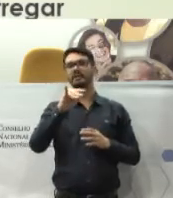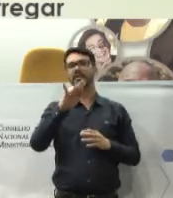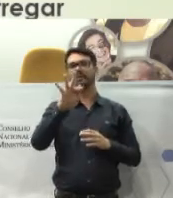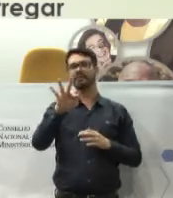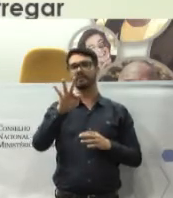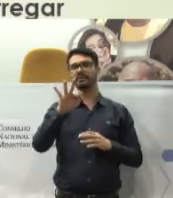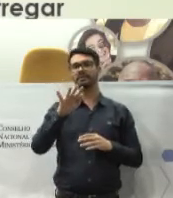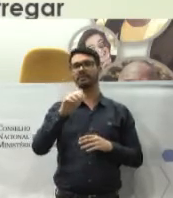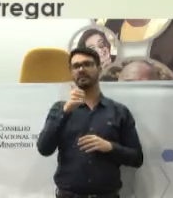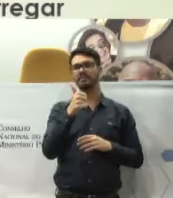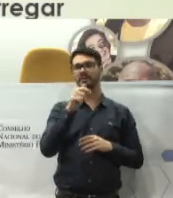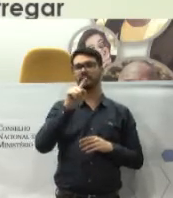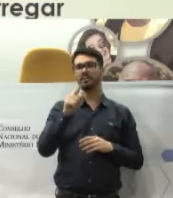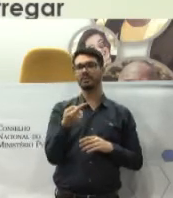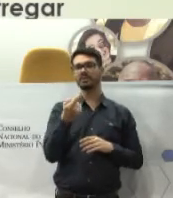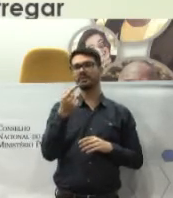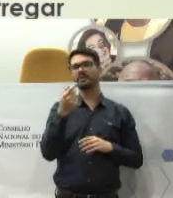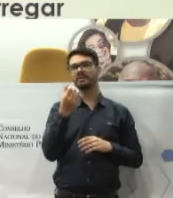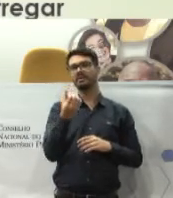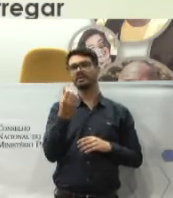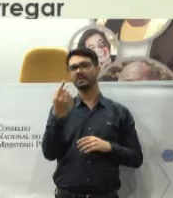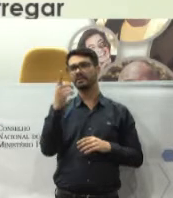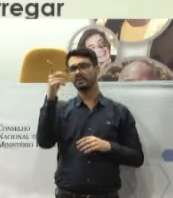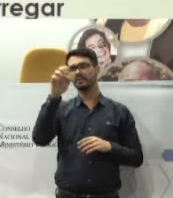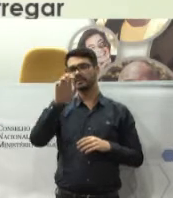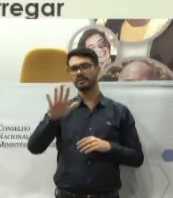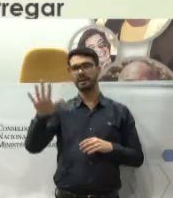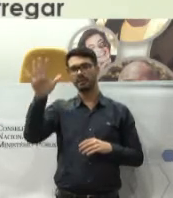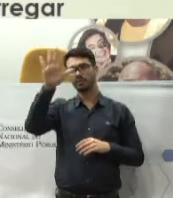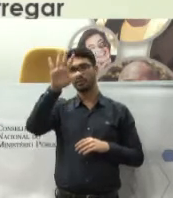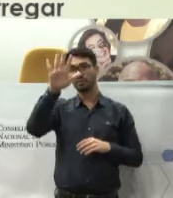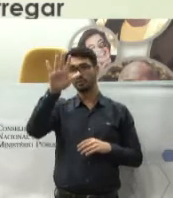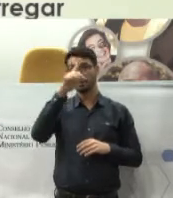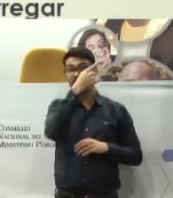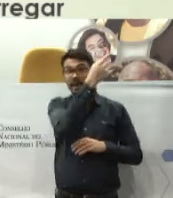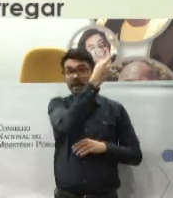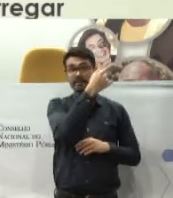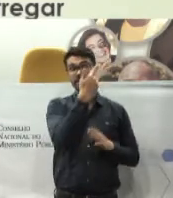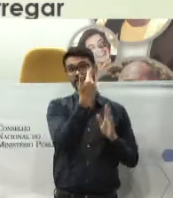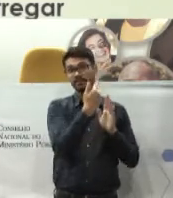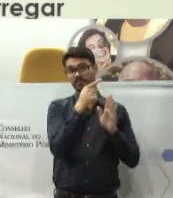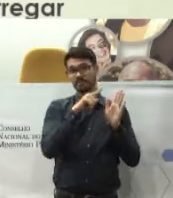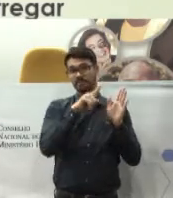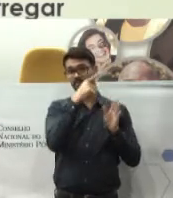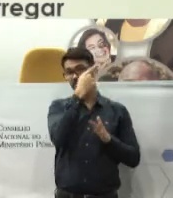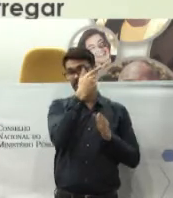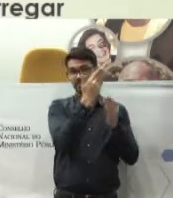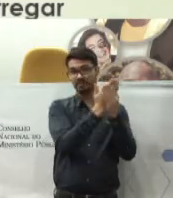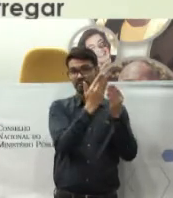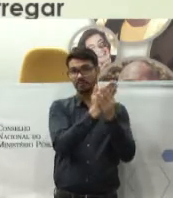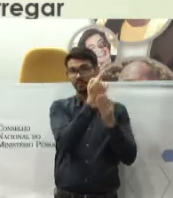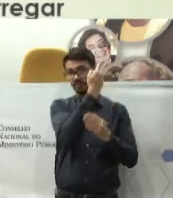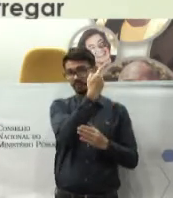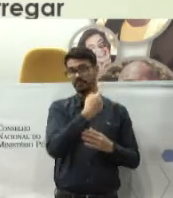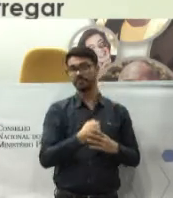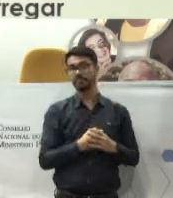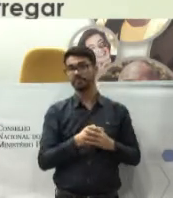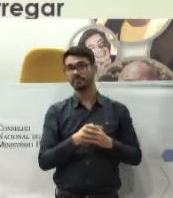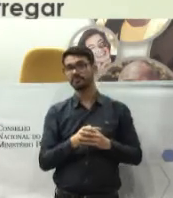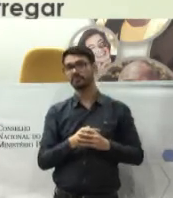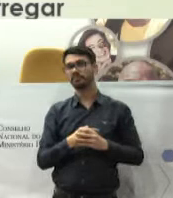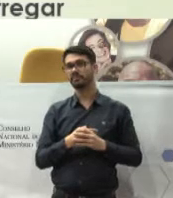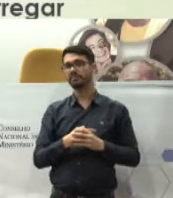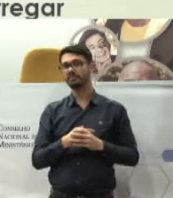registrou 1.863 processos sobre estados. Tá? Só nesse caso. Mas nós podemos ter muito mais do que isso.